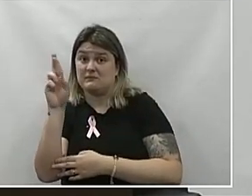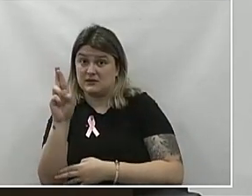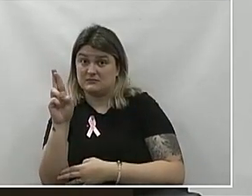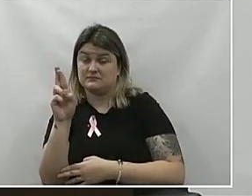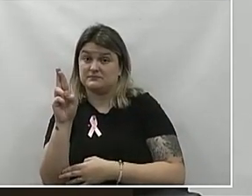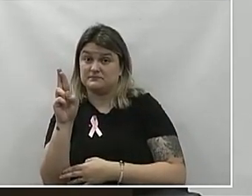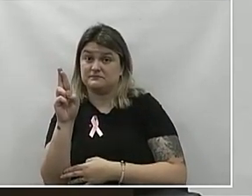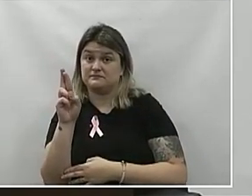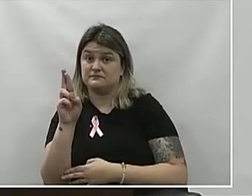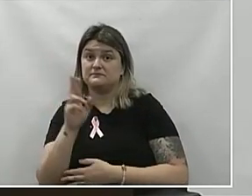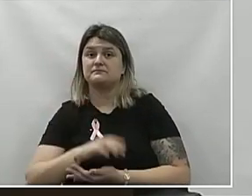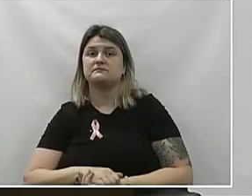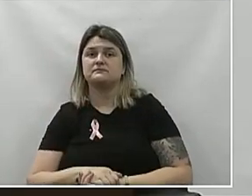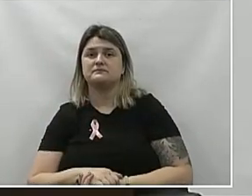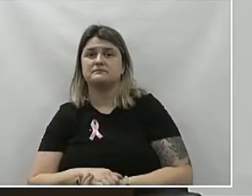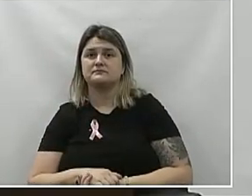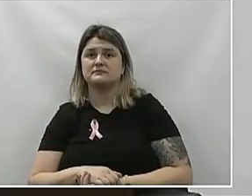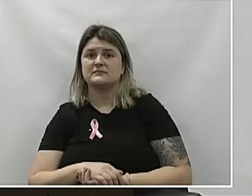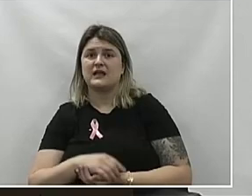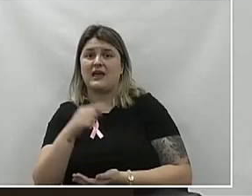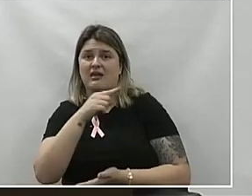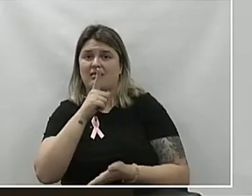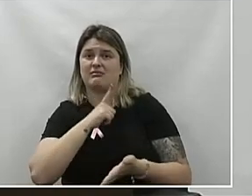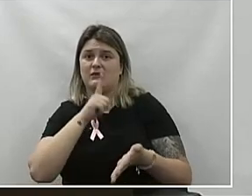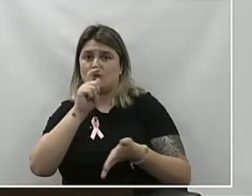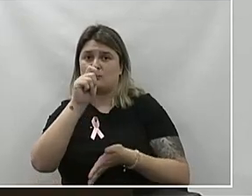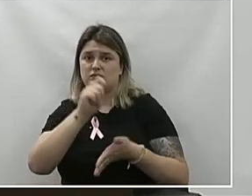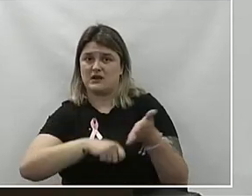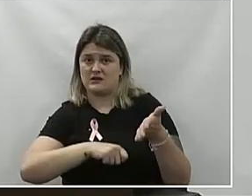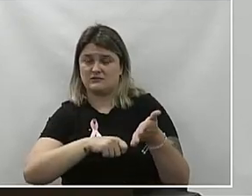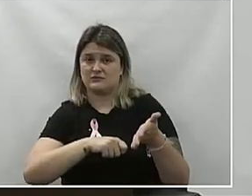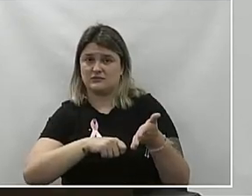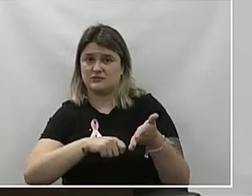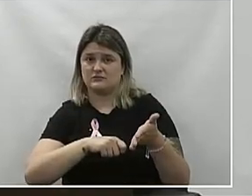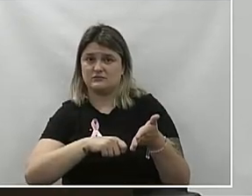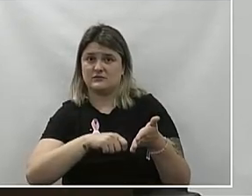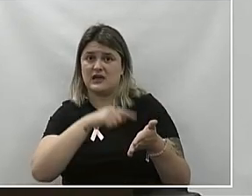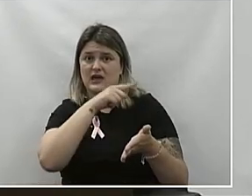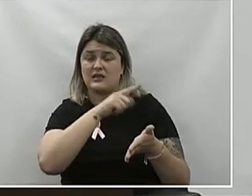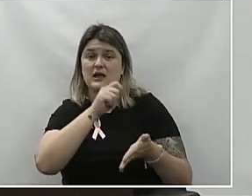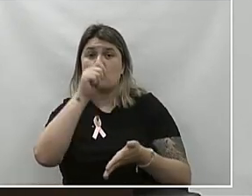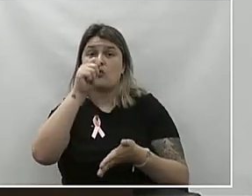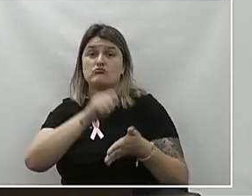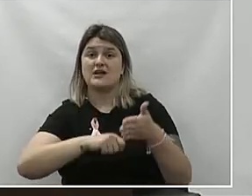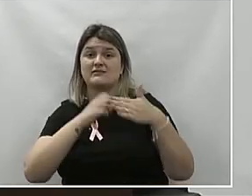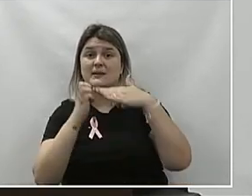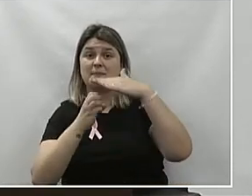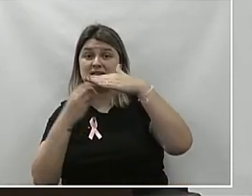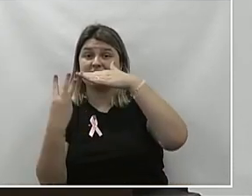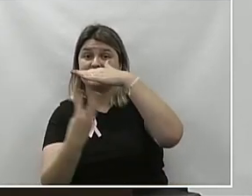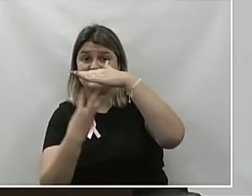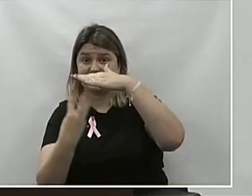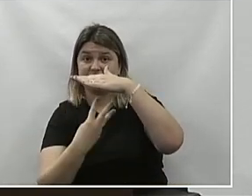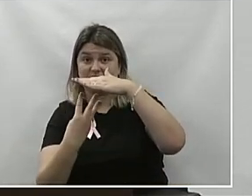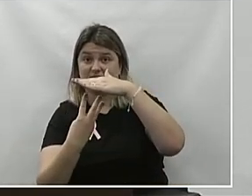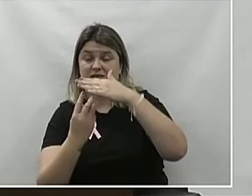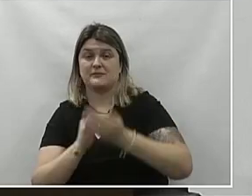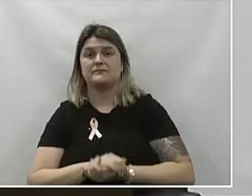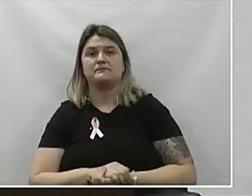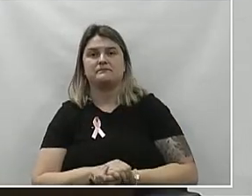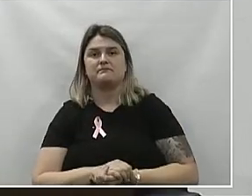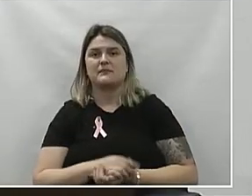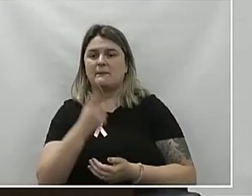companhia de ensinamento do Paraná que tem o contrato que não da Vitória e ela tá contratando uma empresa terceirizada fazer o serviço dela